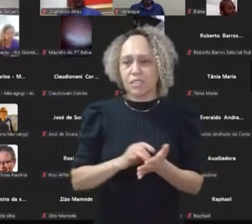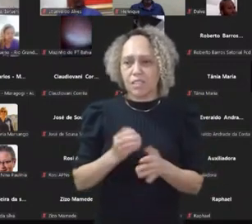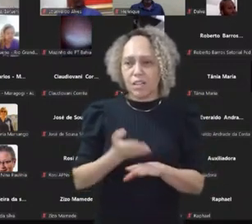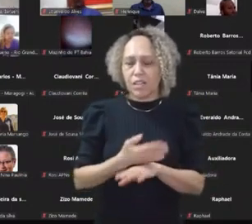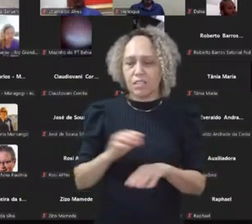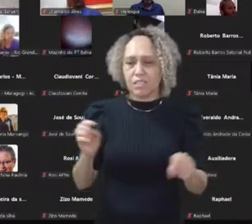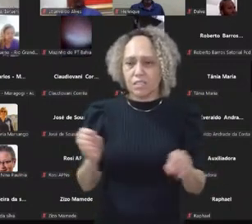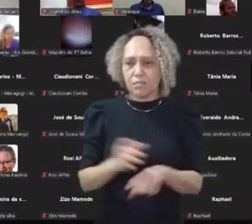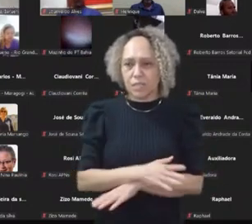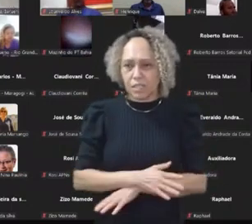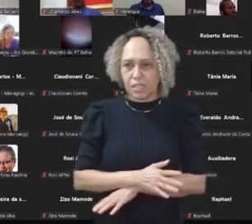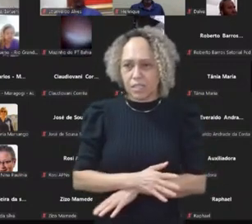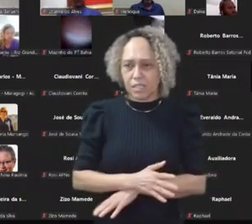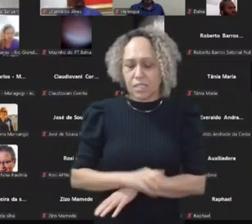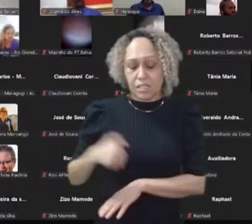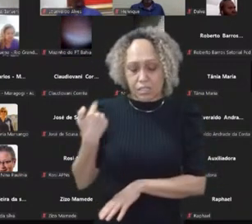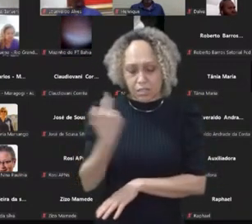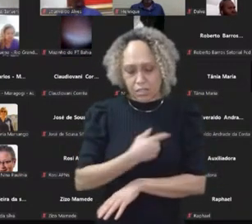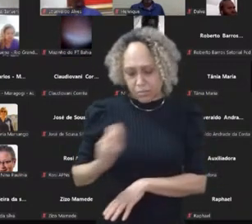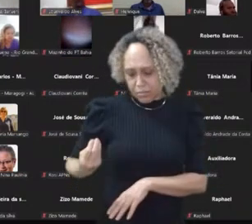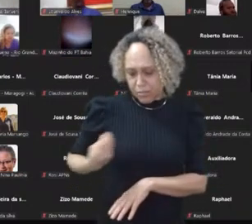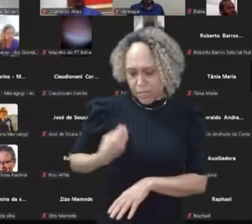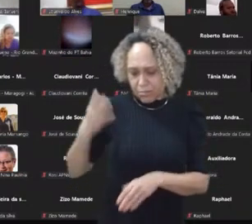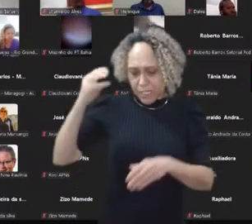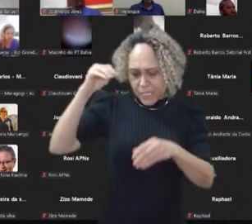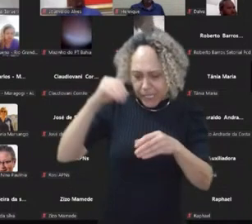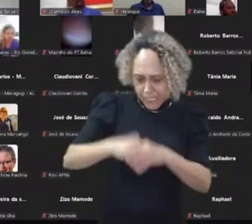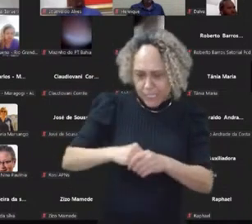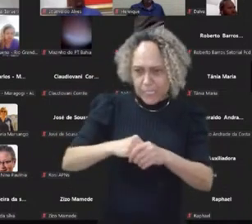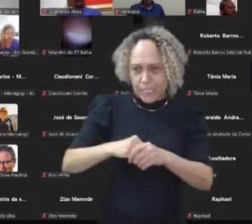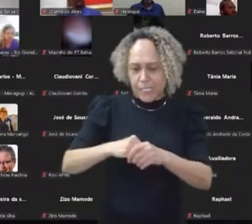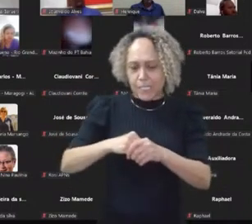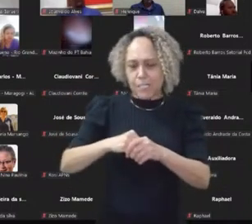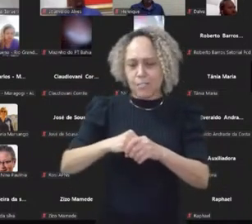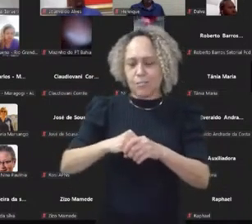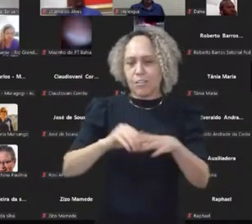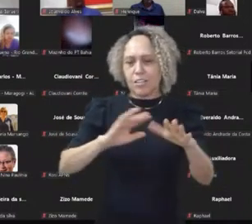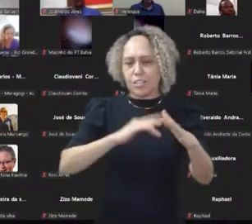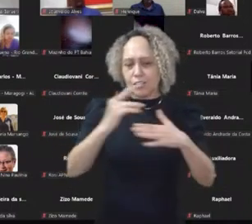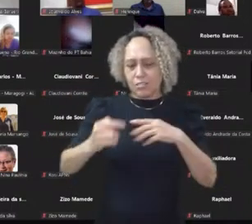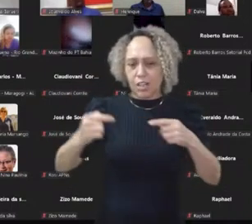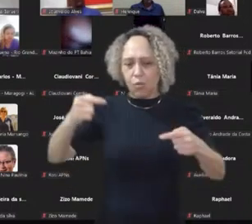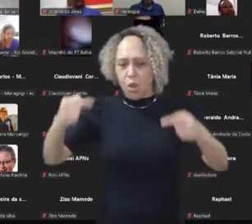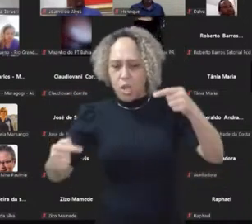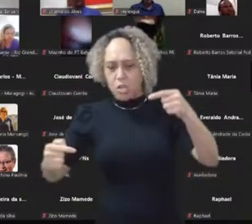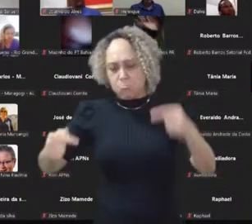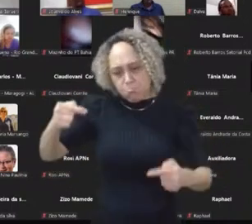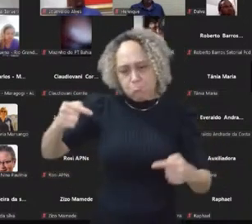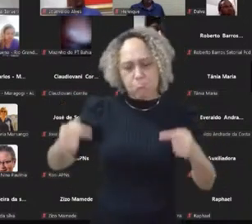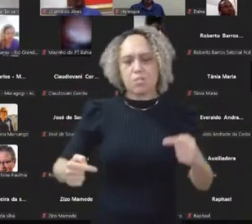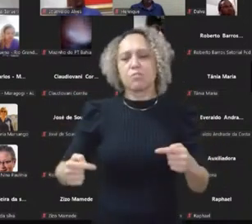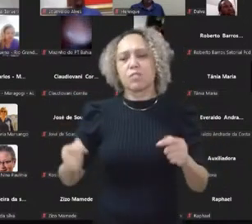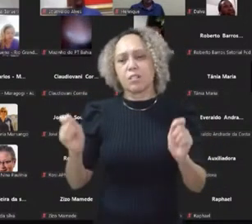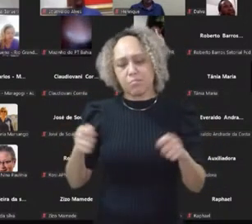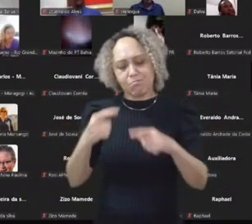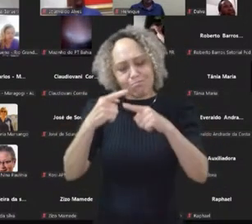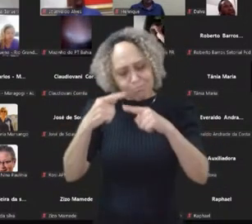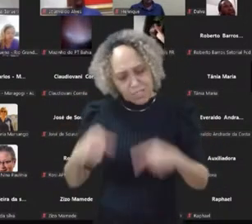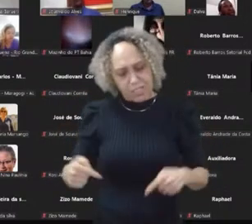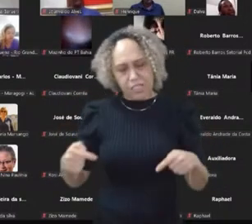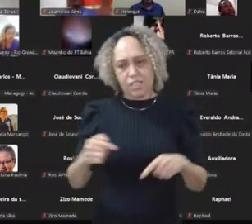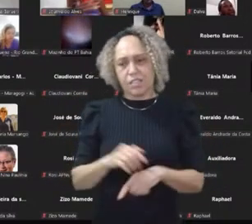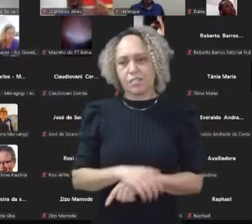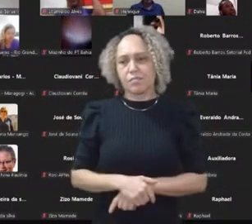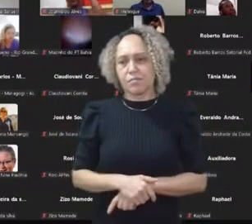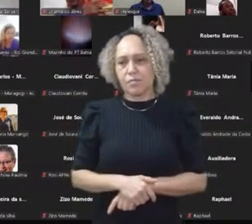aqui tá presente e escutar eu acho que essa essa coisa da presença e do teste é também tá aberto a escutar o que as pessoas têm para dizer